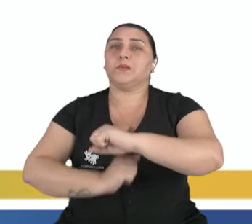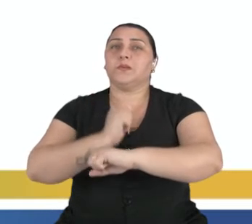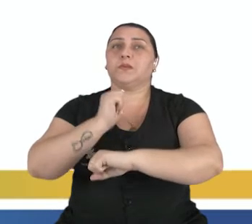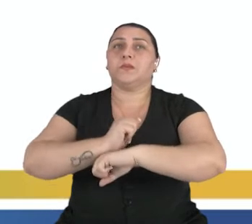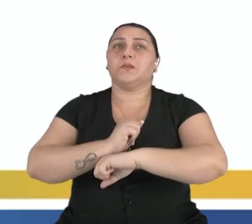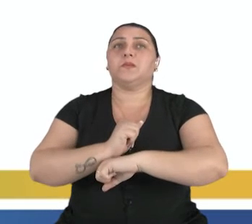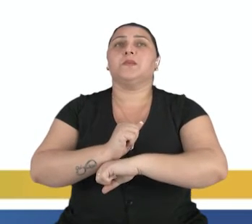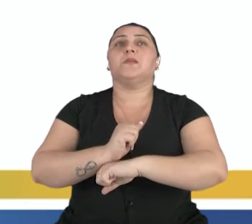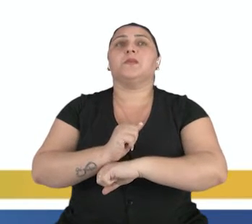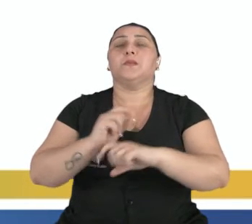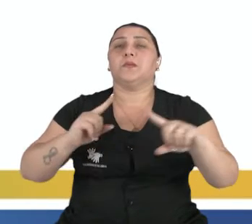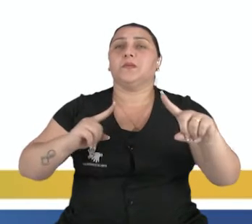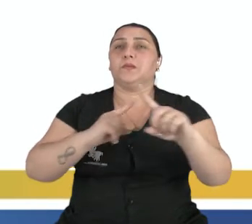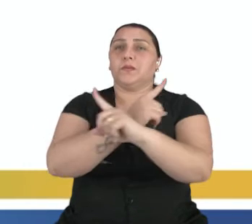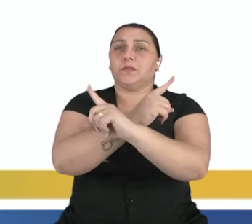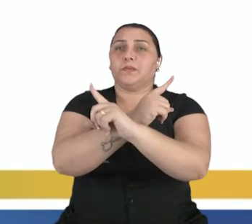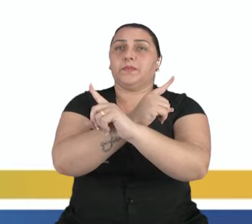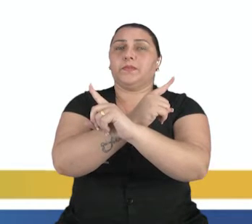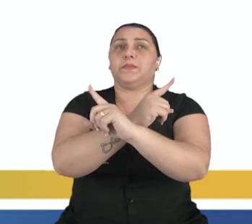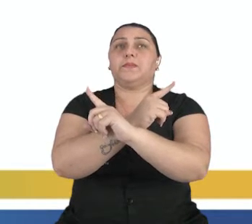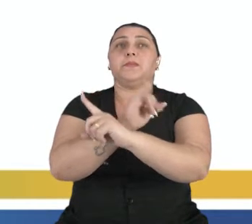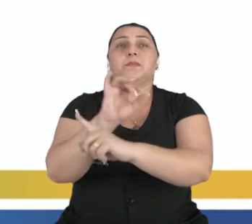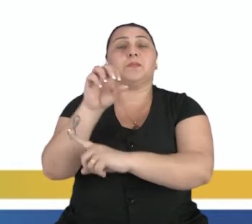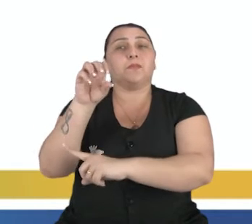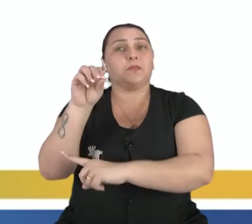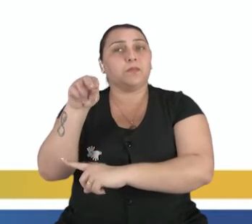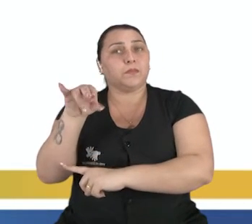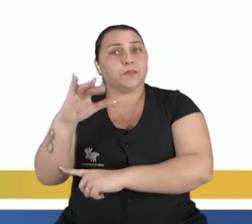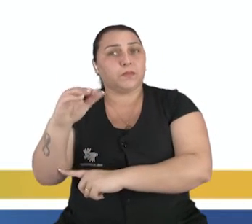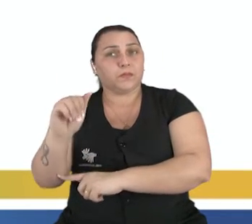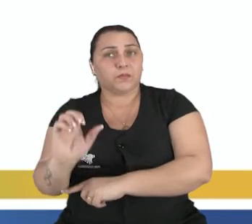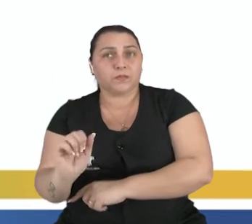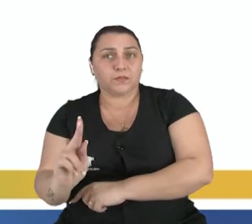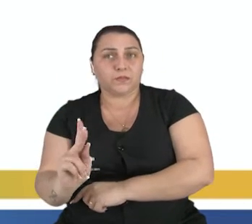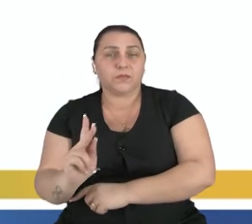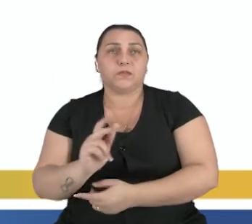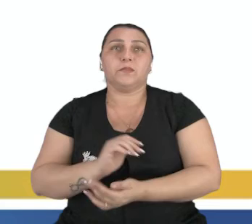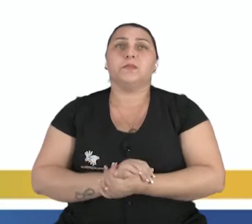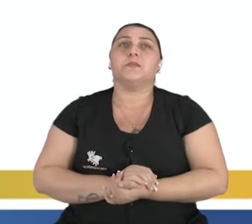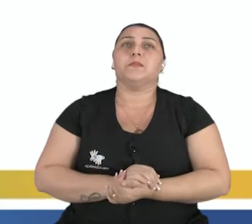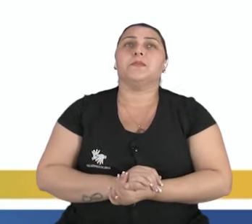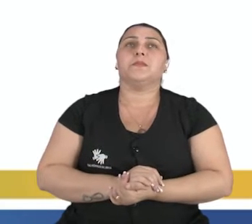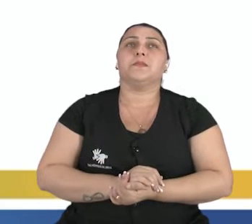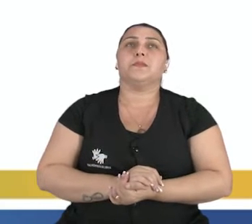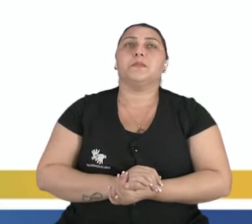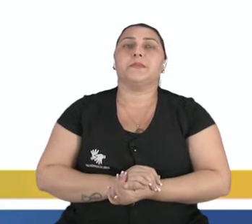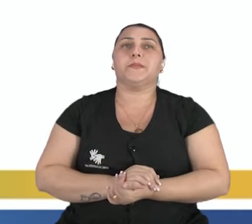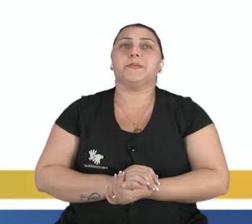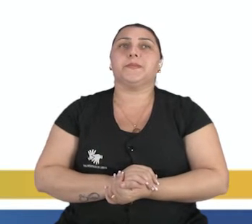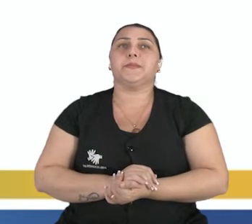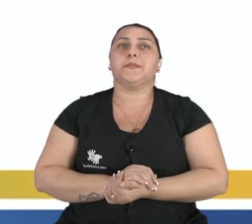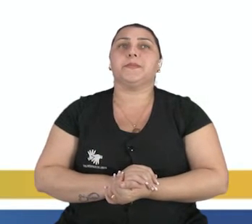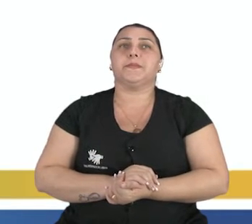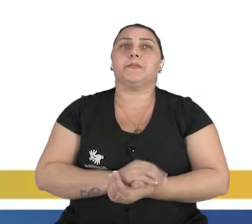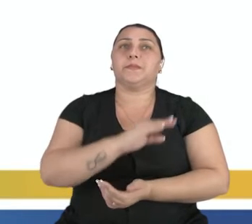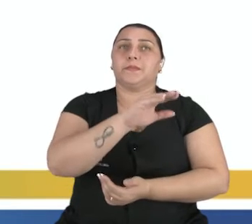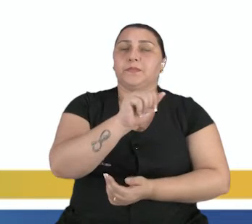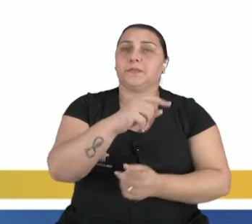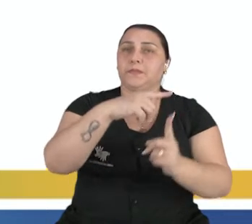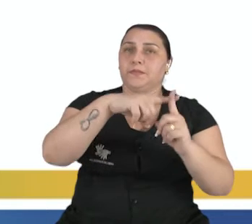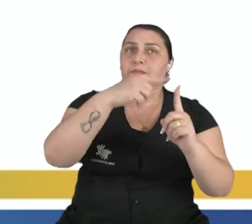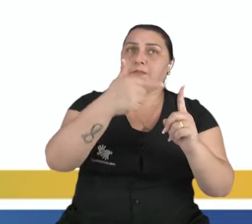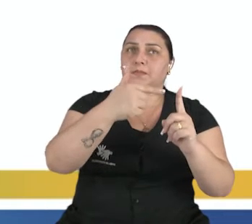do cátion quando for ligação iônica, ok? Então, a carga do NOx do Ca é